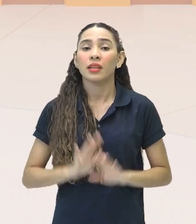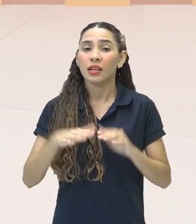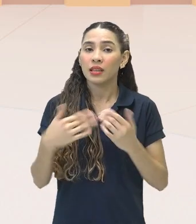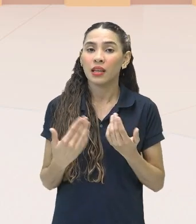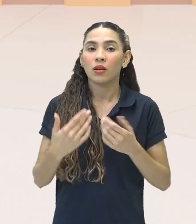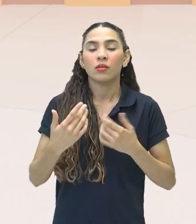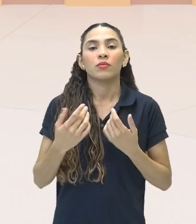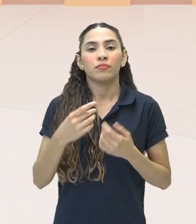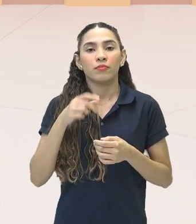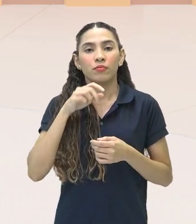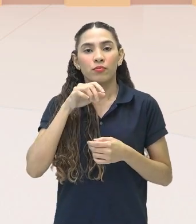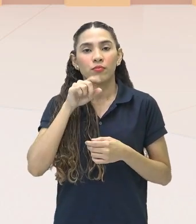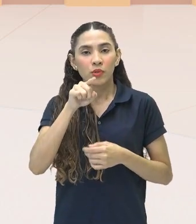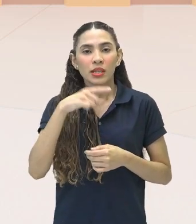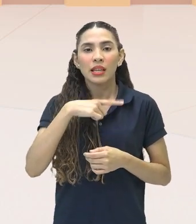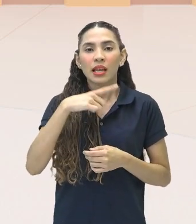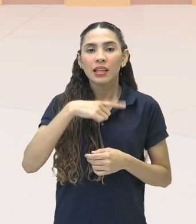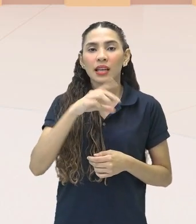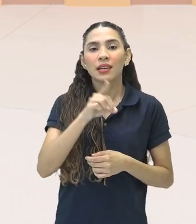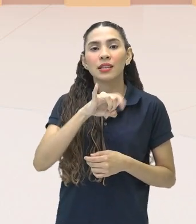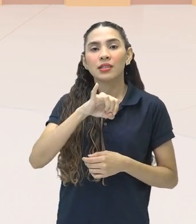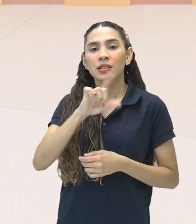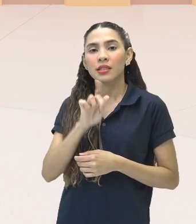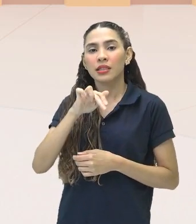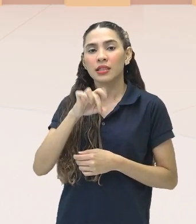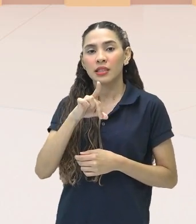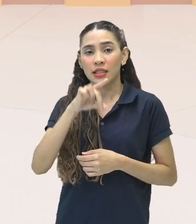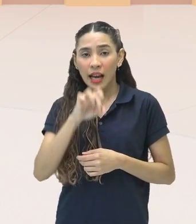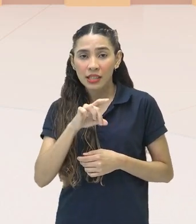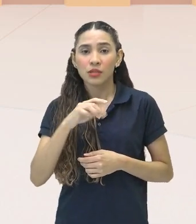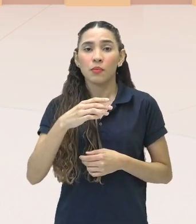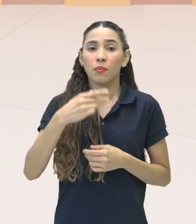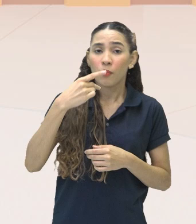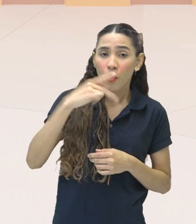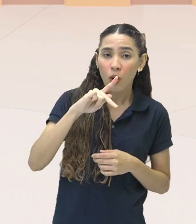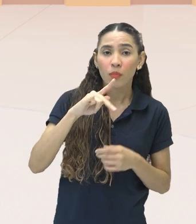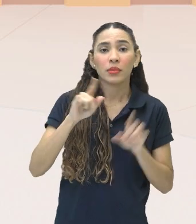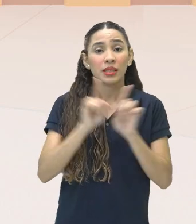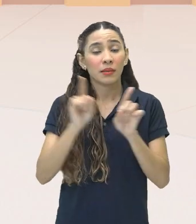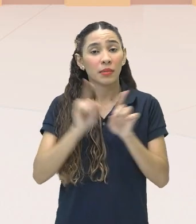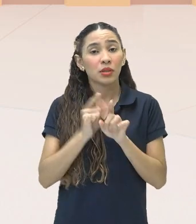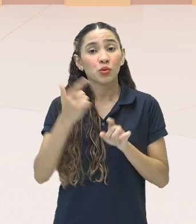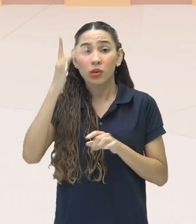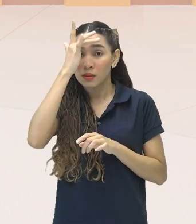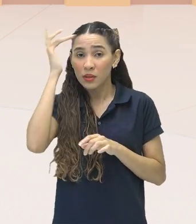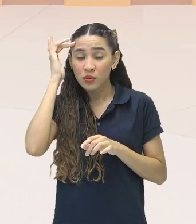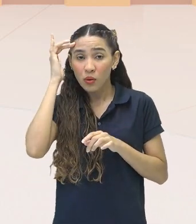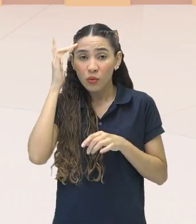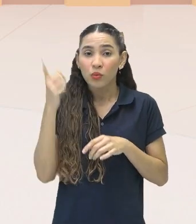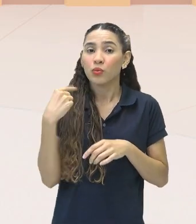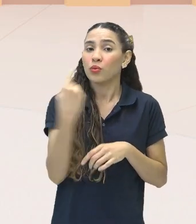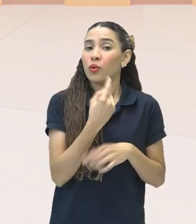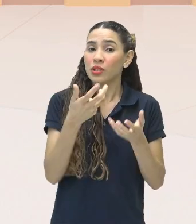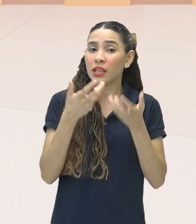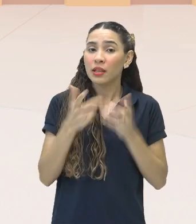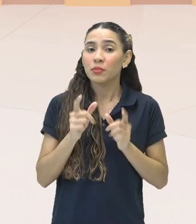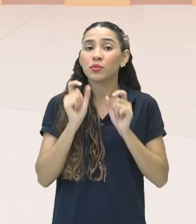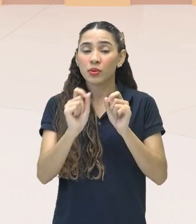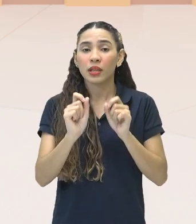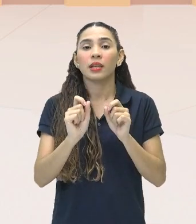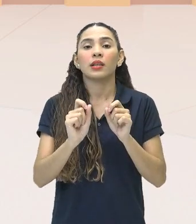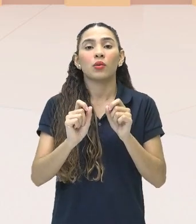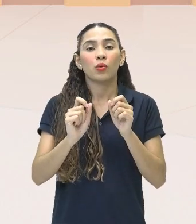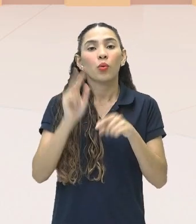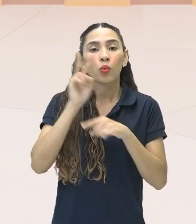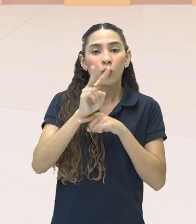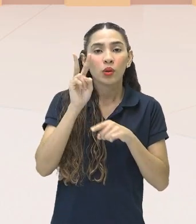pela dignidade minha e de terceiros, nós prezamos também pelo quê? Pela sua vida, pela